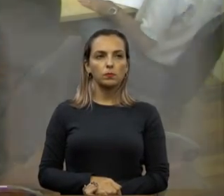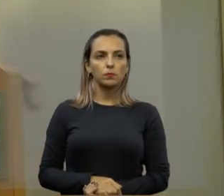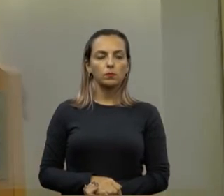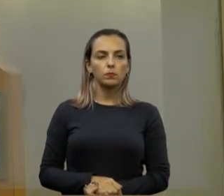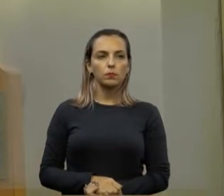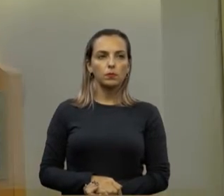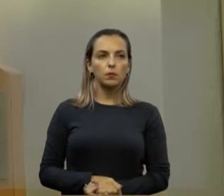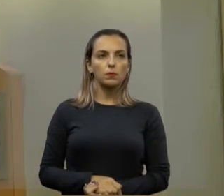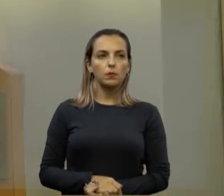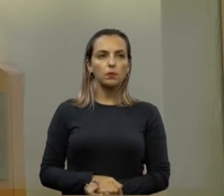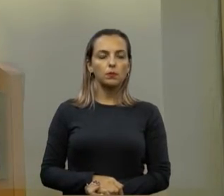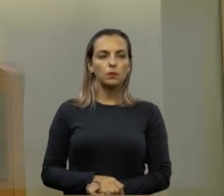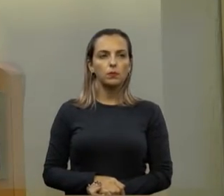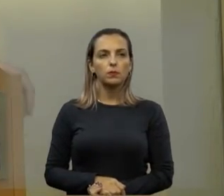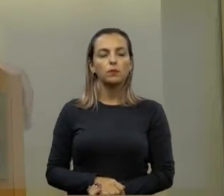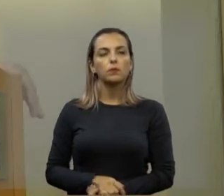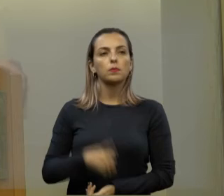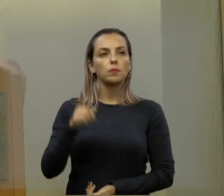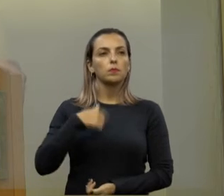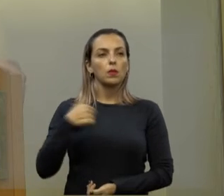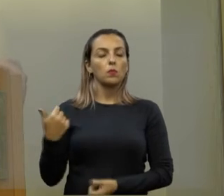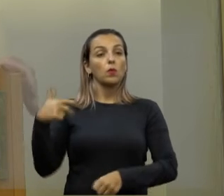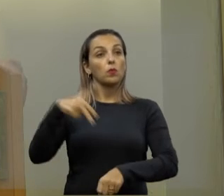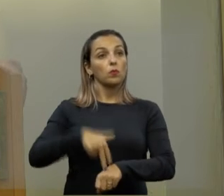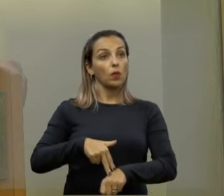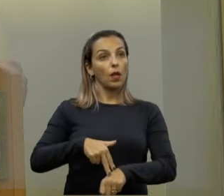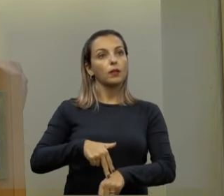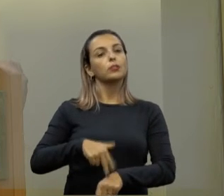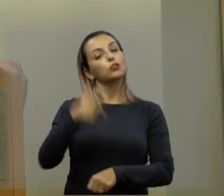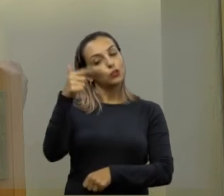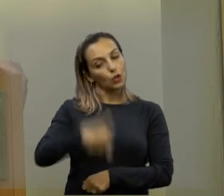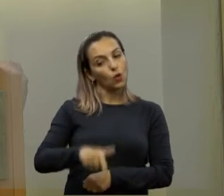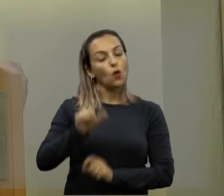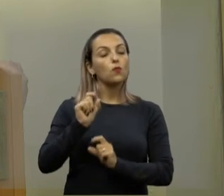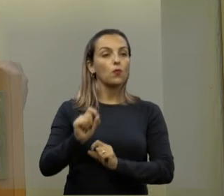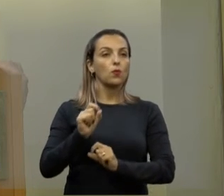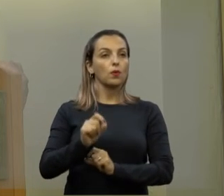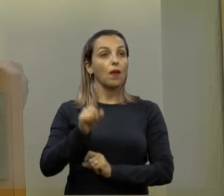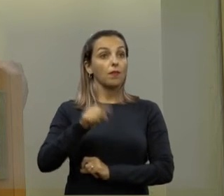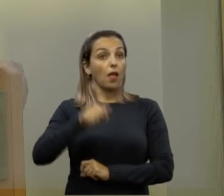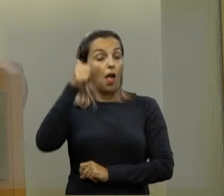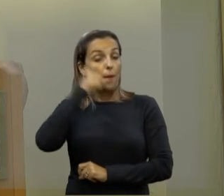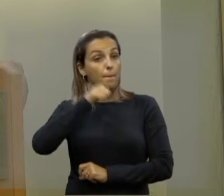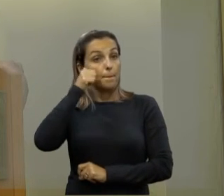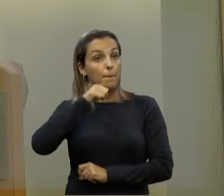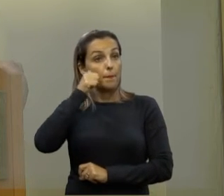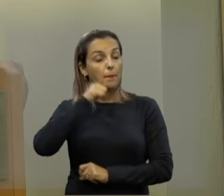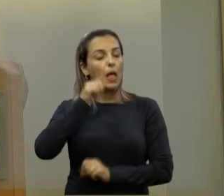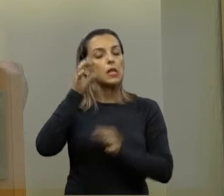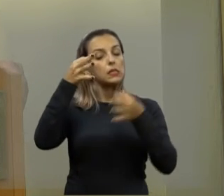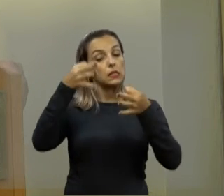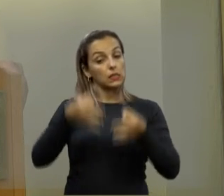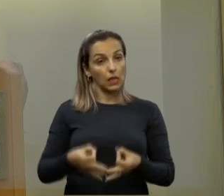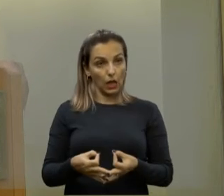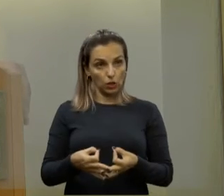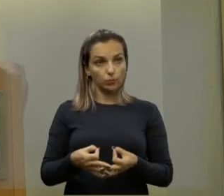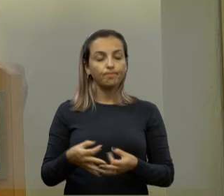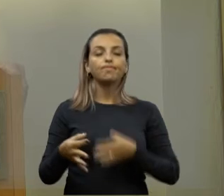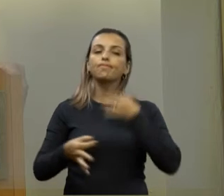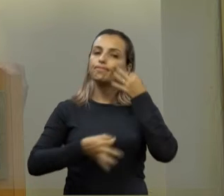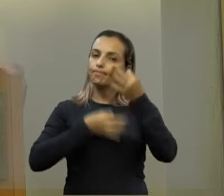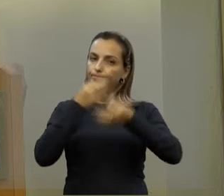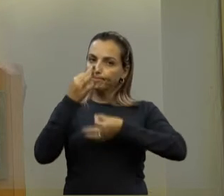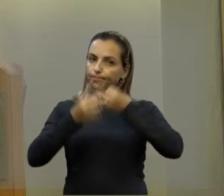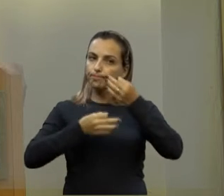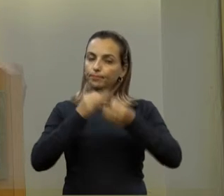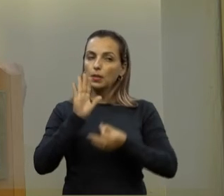e eu eu mais uma vez vem aqui para seu fiel da moeda né Eu acho que as meninas elas tem Total razão nisso que elas colocam